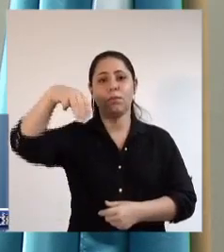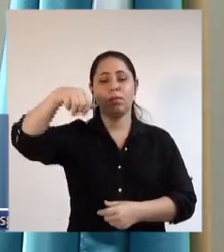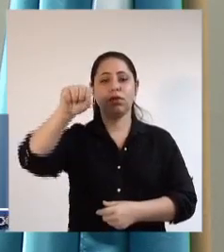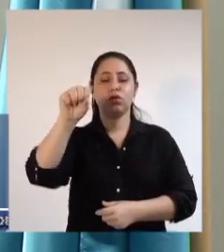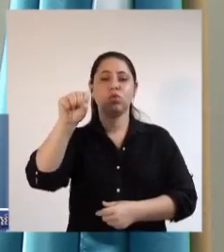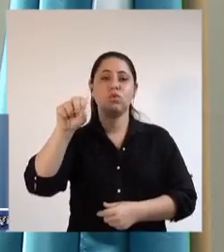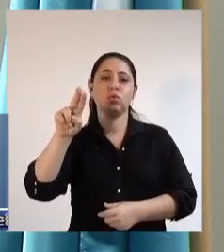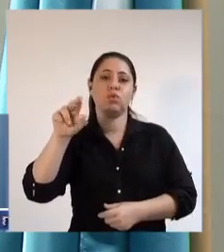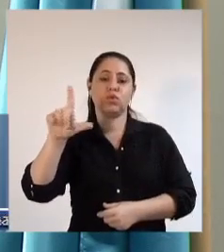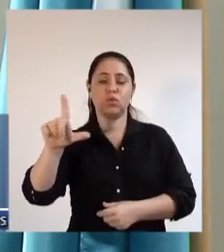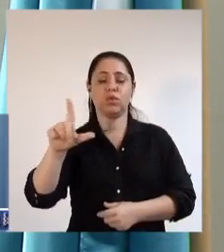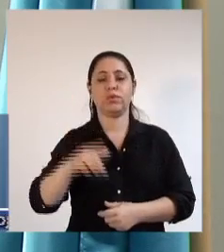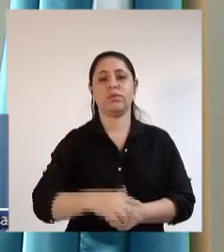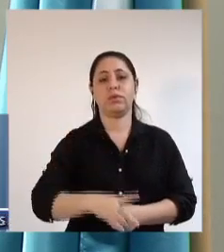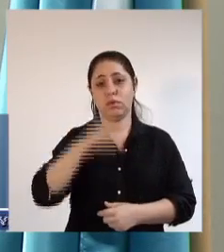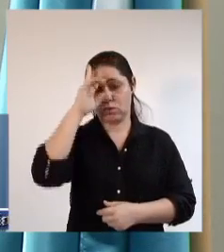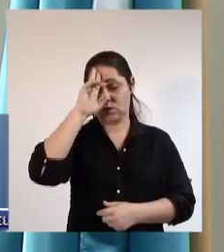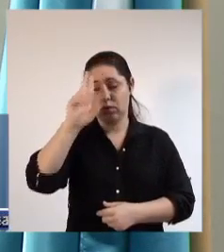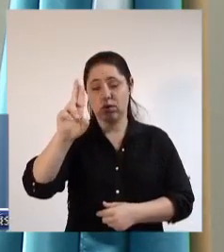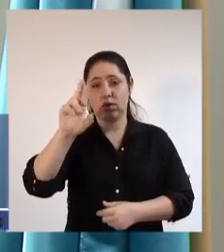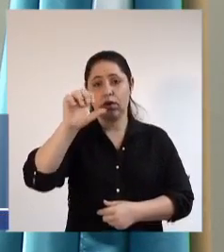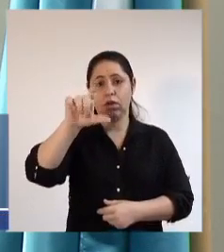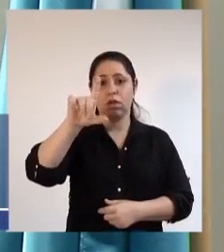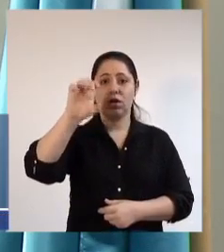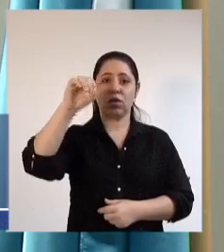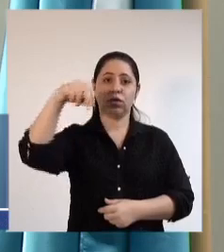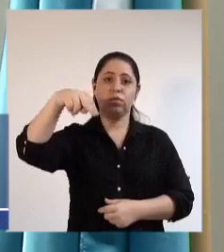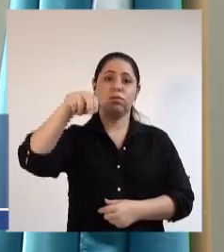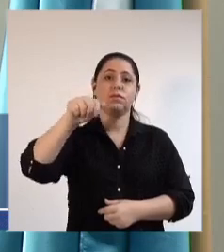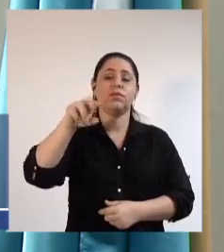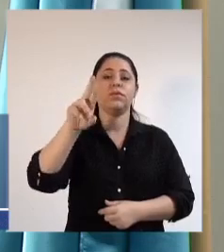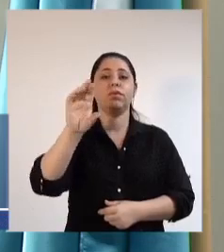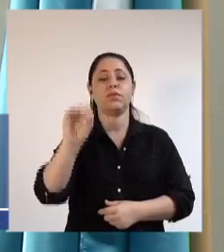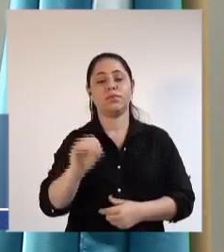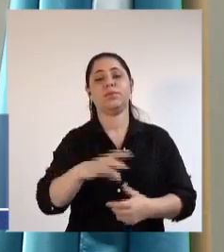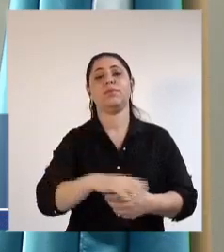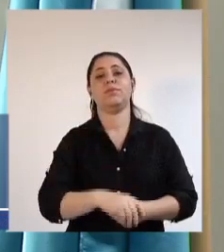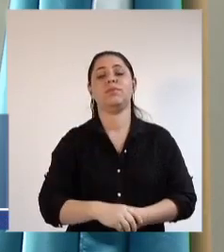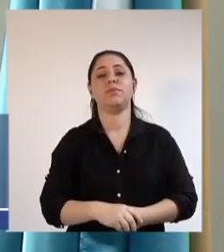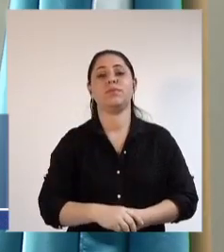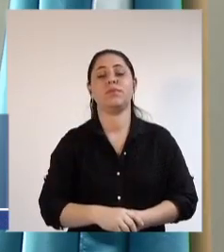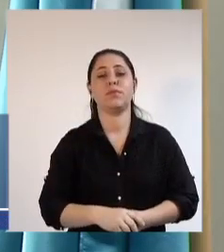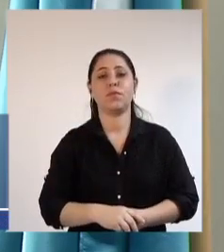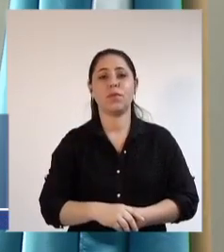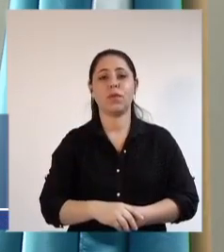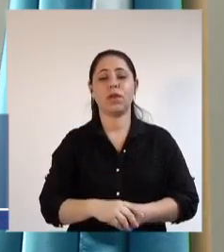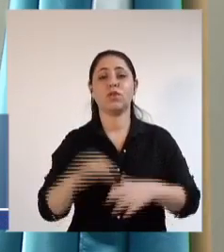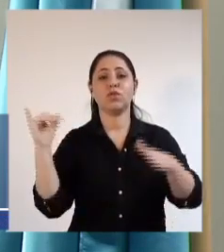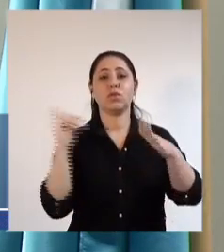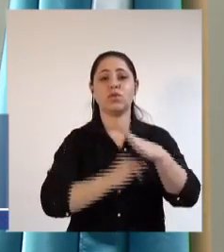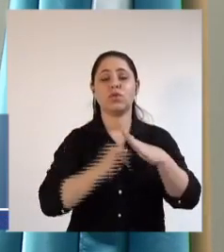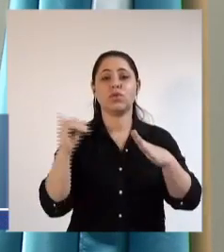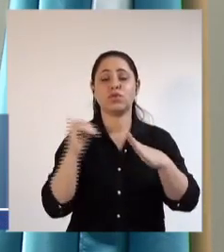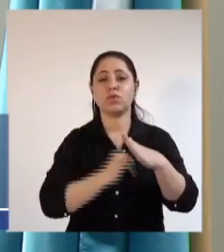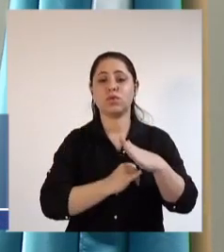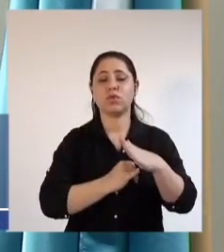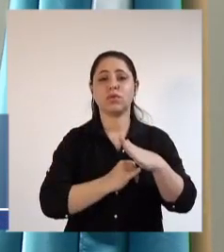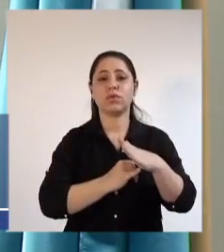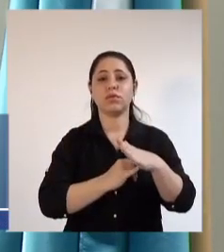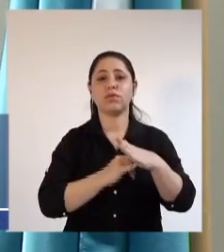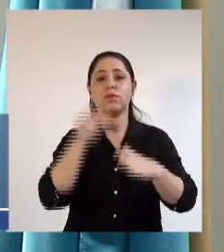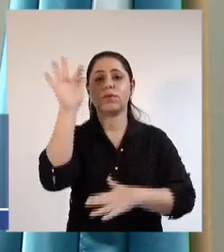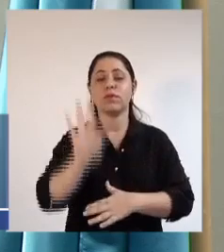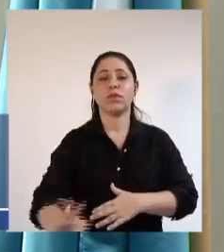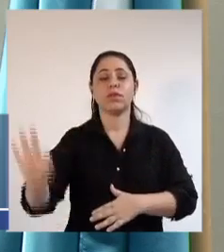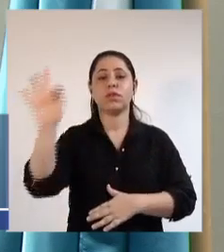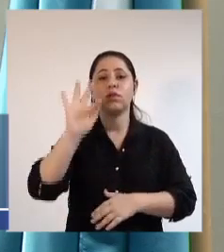palma suplente flávia nery de moura instituto federal de educação ciência e